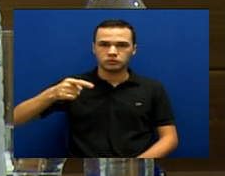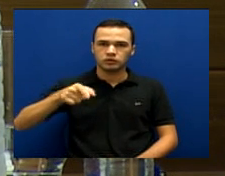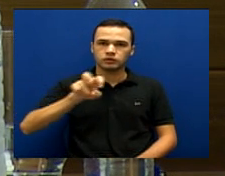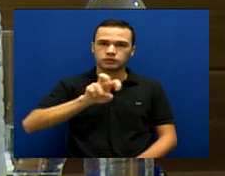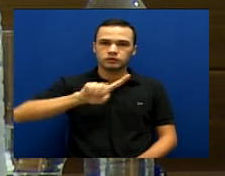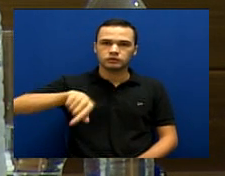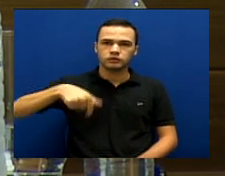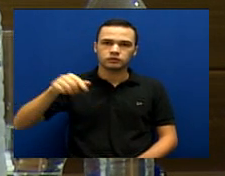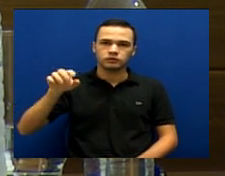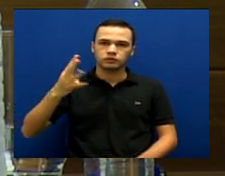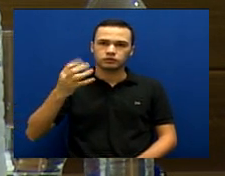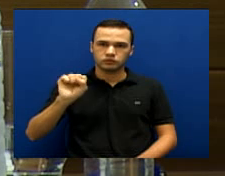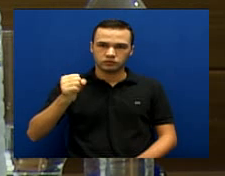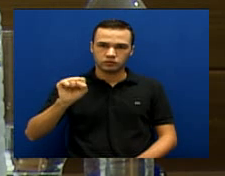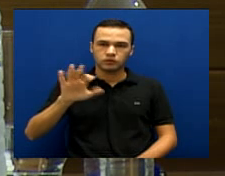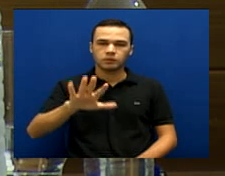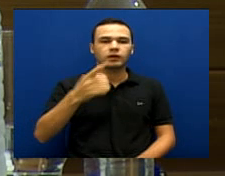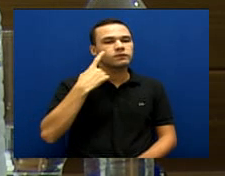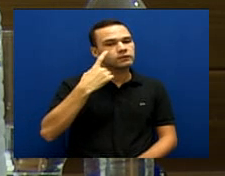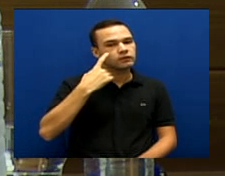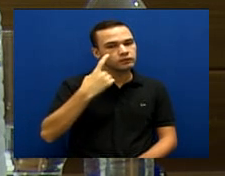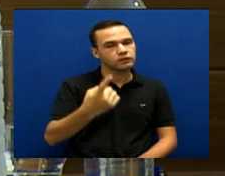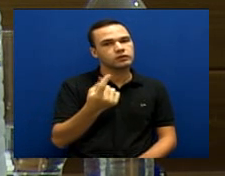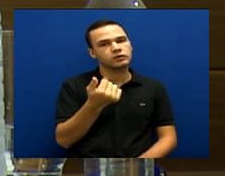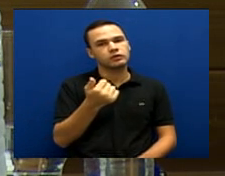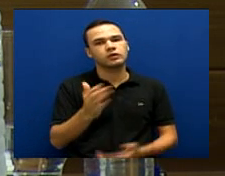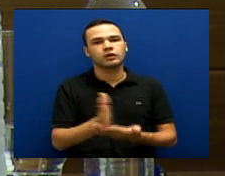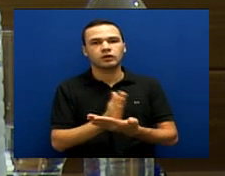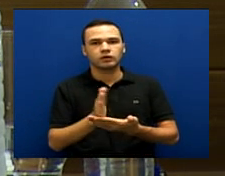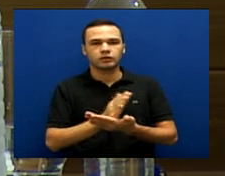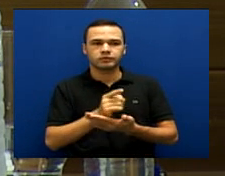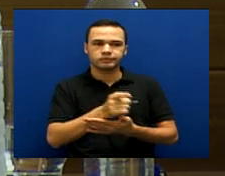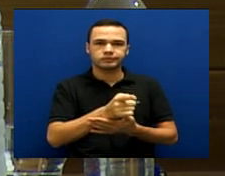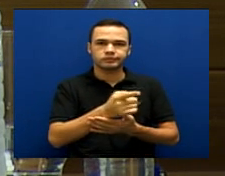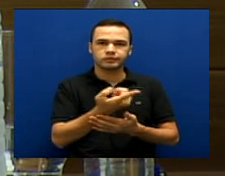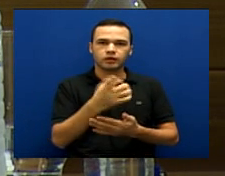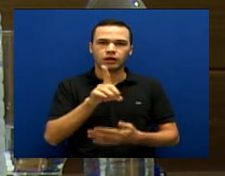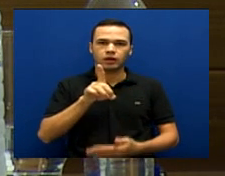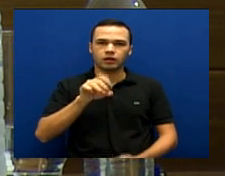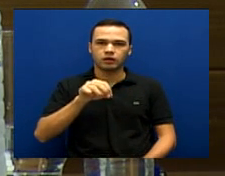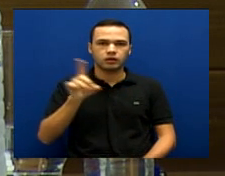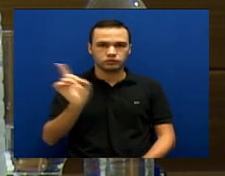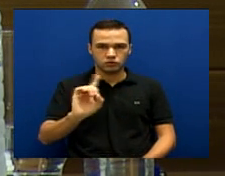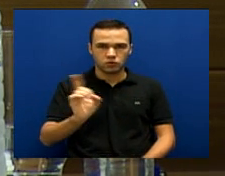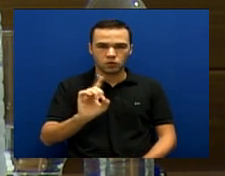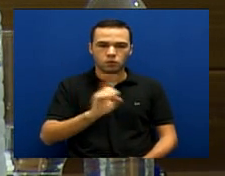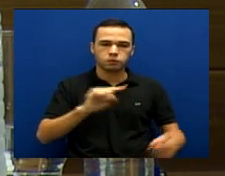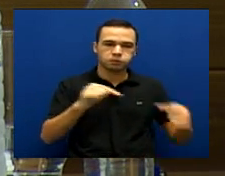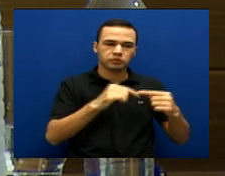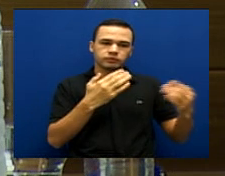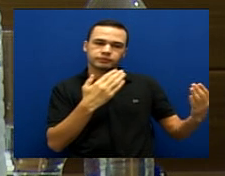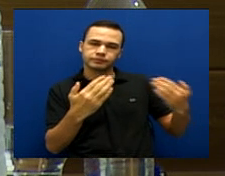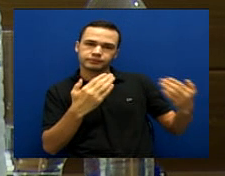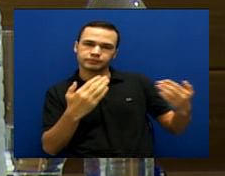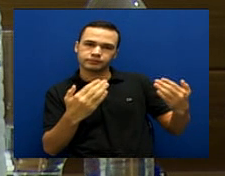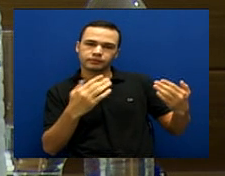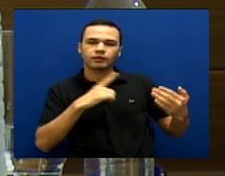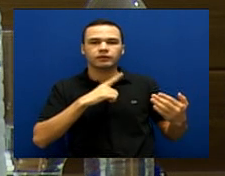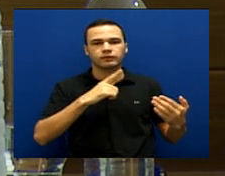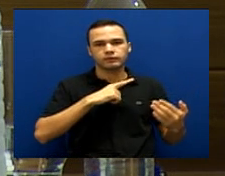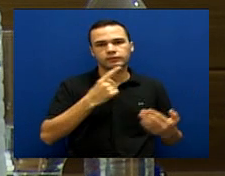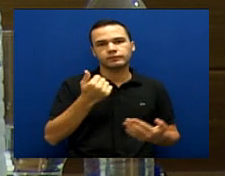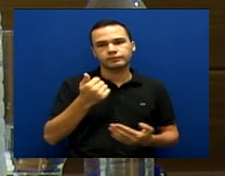5,48 porém se a gente foi descontar o a inflação do período nós temos aí um é uma